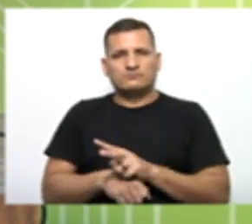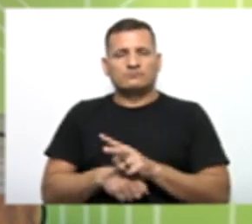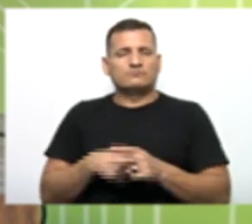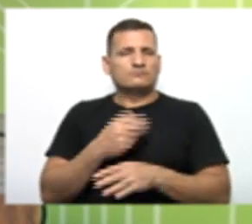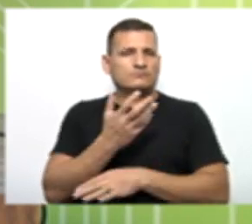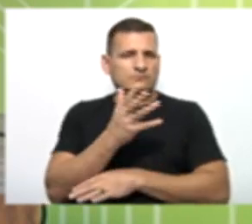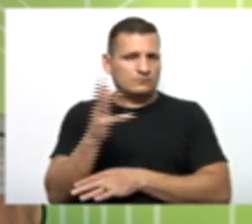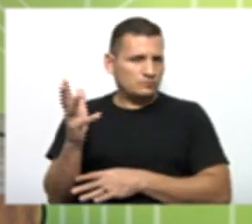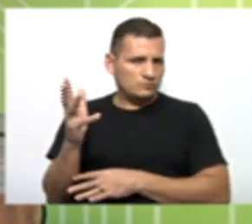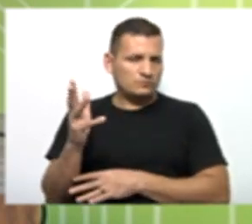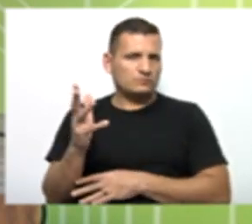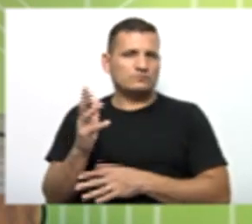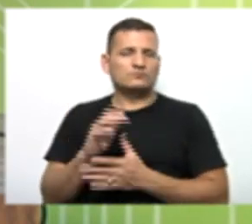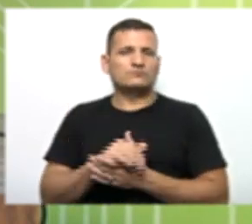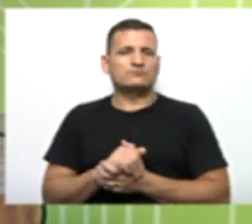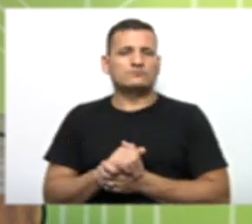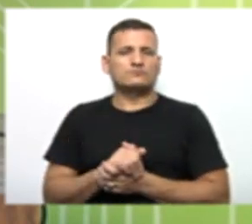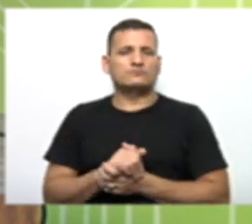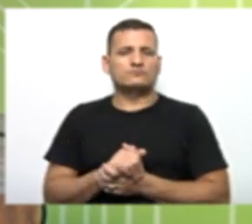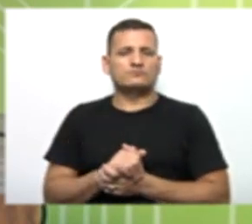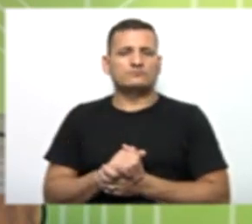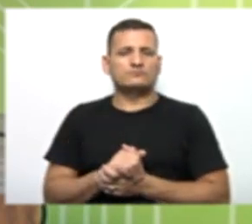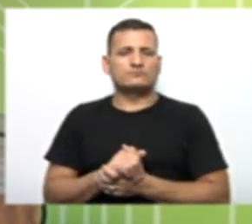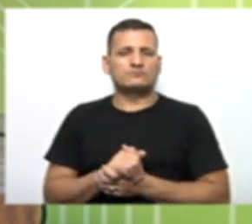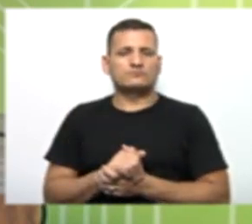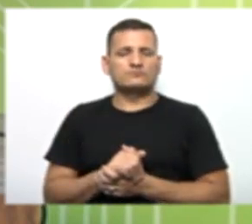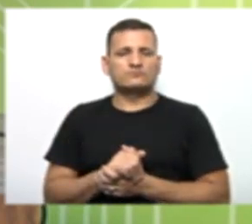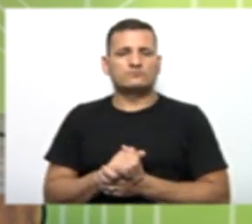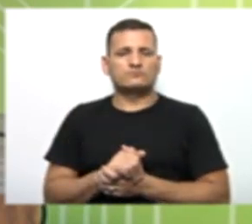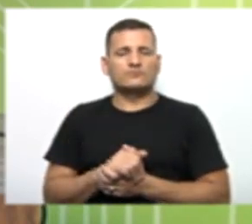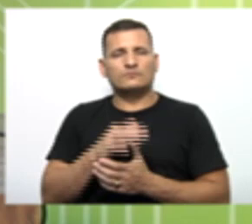e da flora, e também para